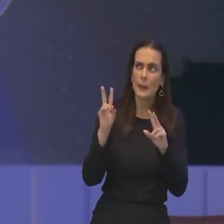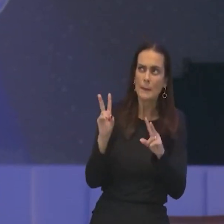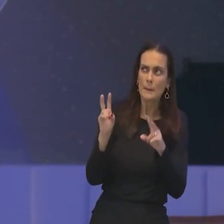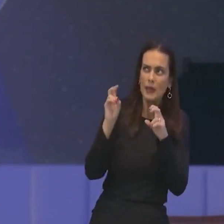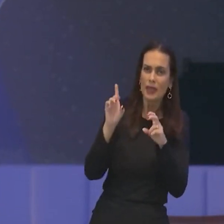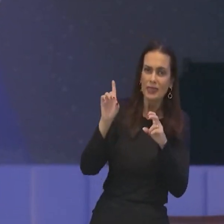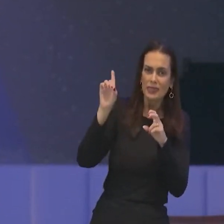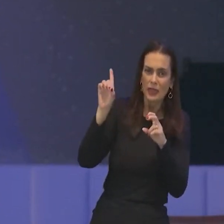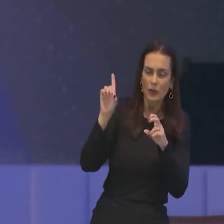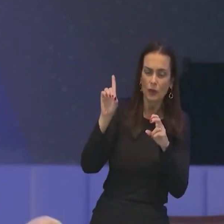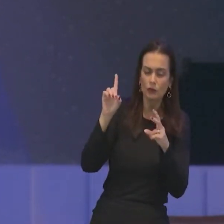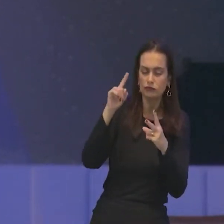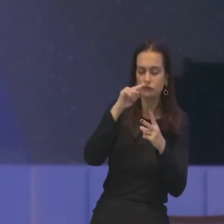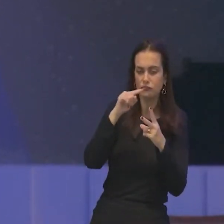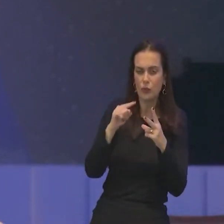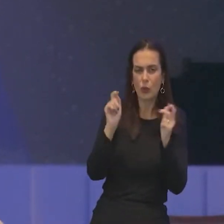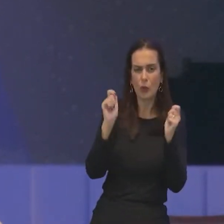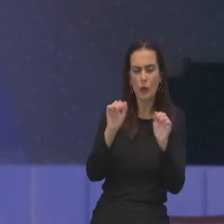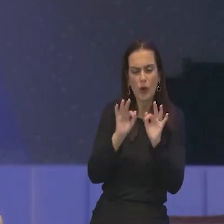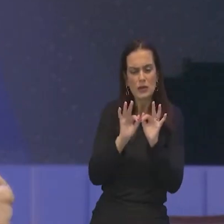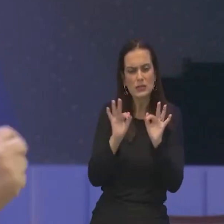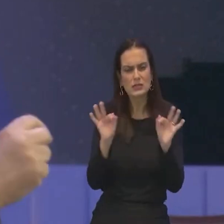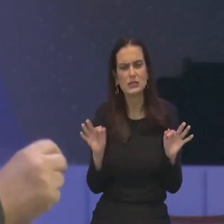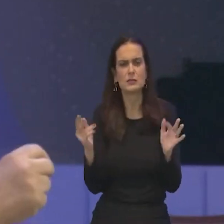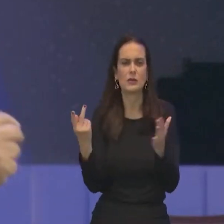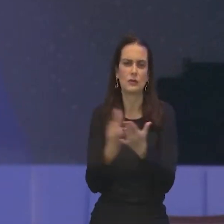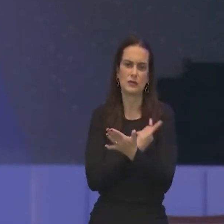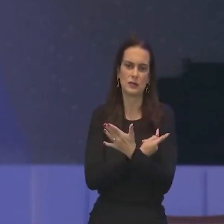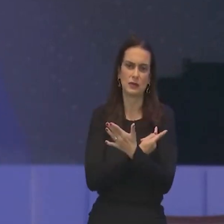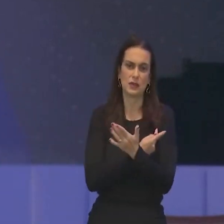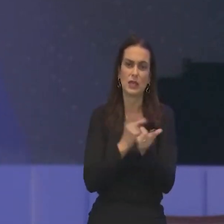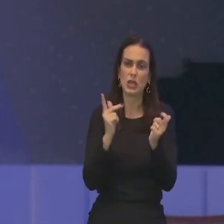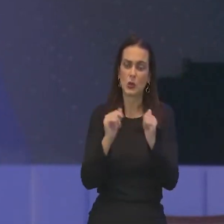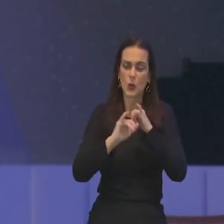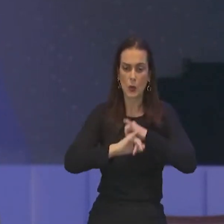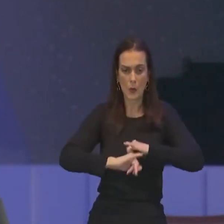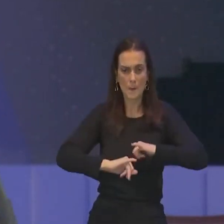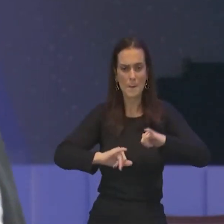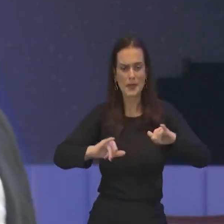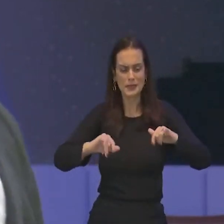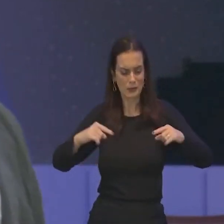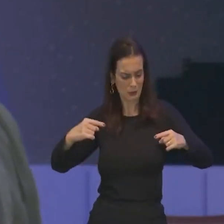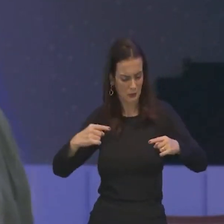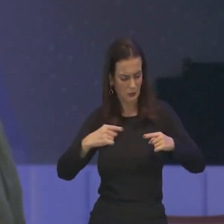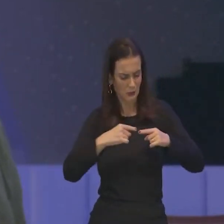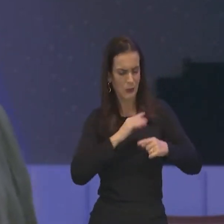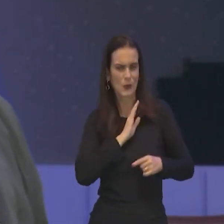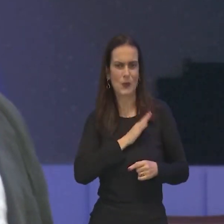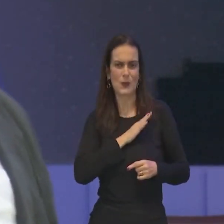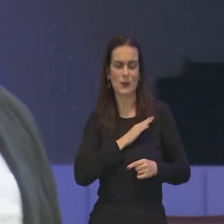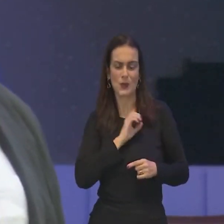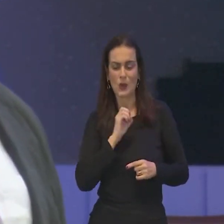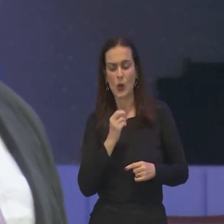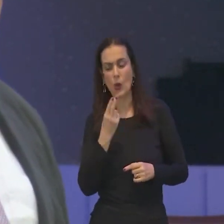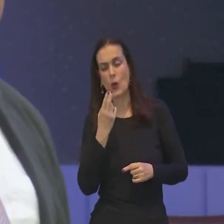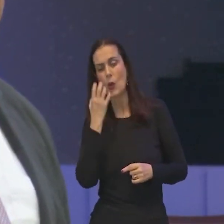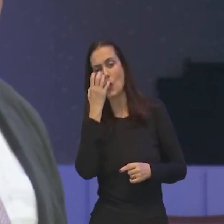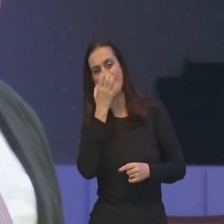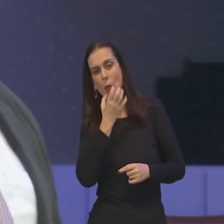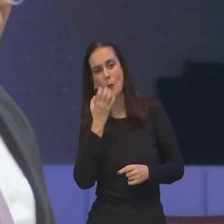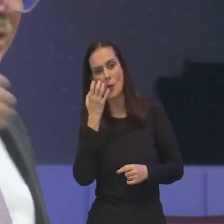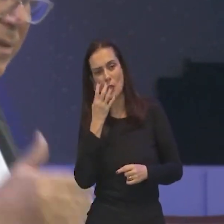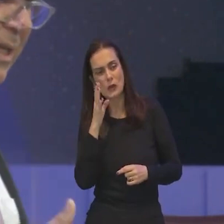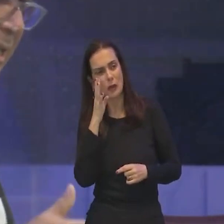pode ocorrer de uma forma simples, como uma mensagem que fala ao coração, como uma mensagem da música que nós acabamos de